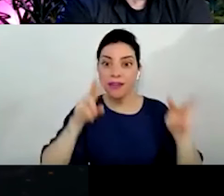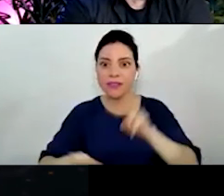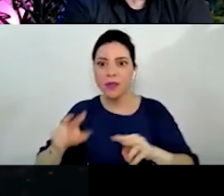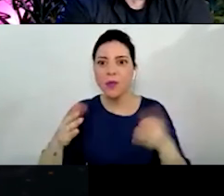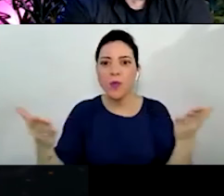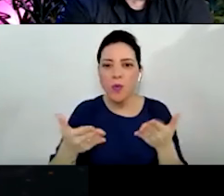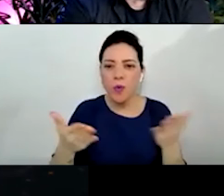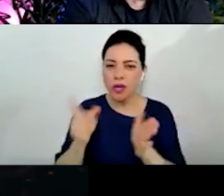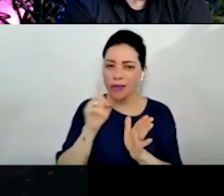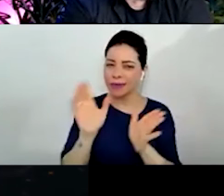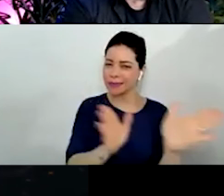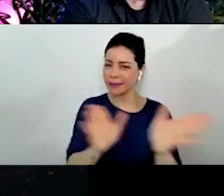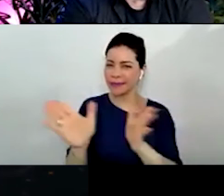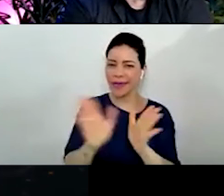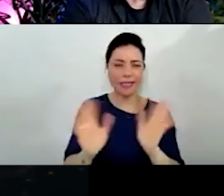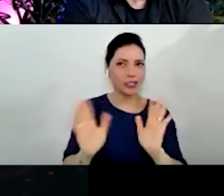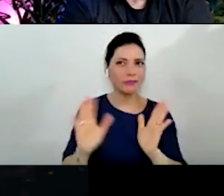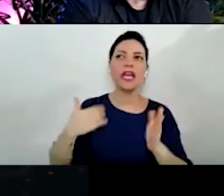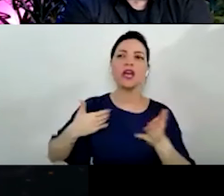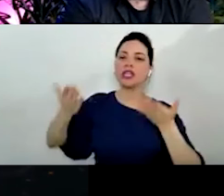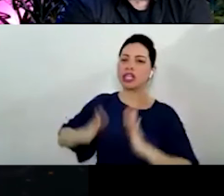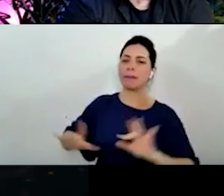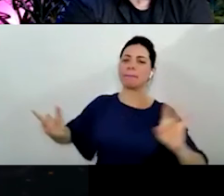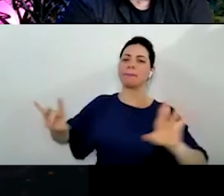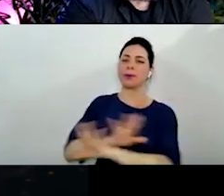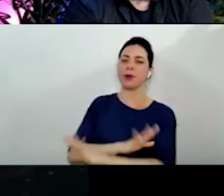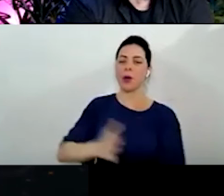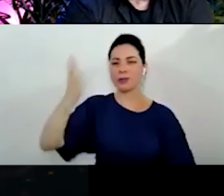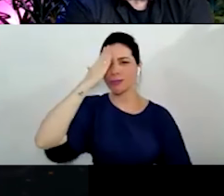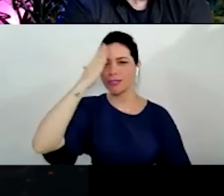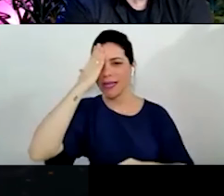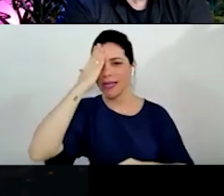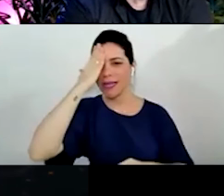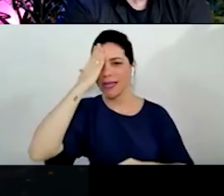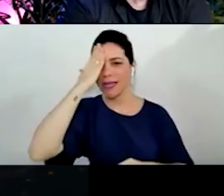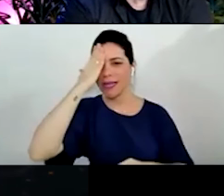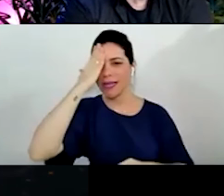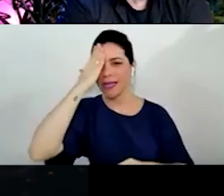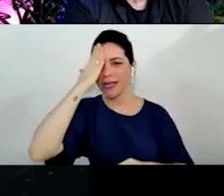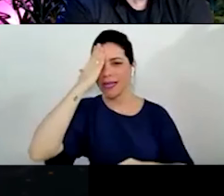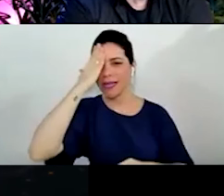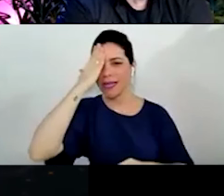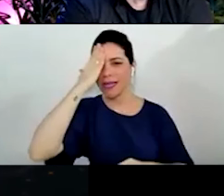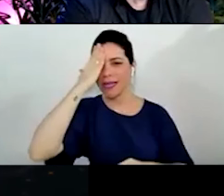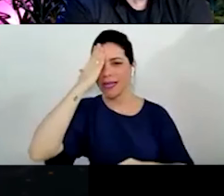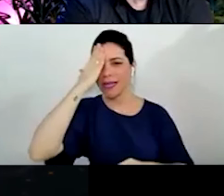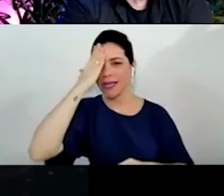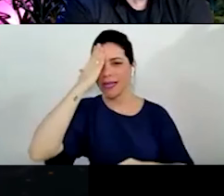hoje da sensibilidade não a prisão que eu nasci sabendo com ela e nem quando eu comecei a estudar